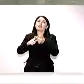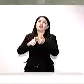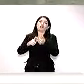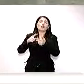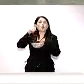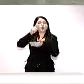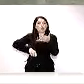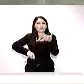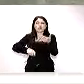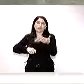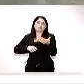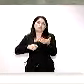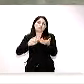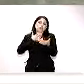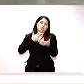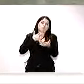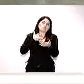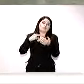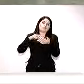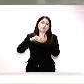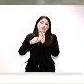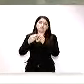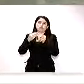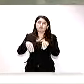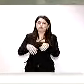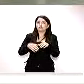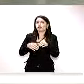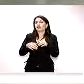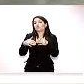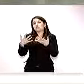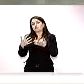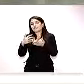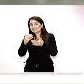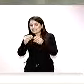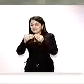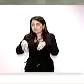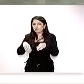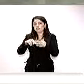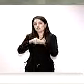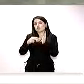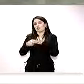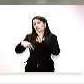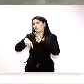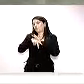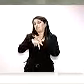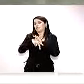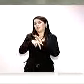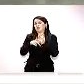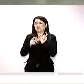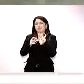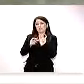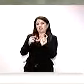os contratos não podem ser prejudicado a negativa de registro estaria consequências incomensuráveis eu acho a